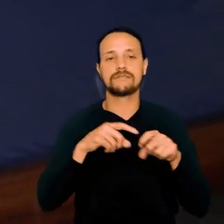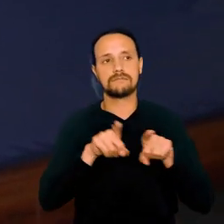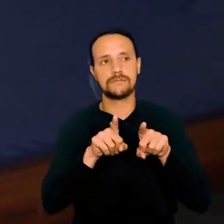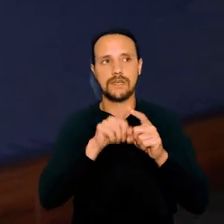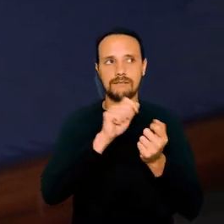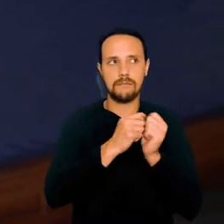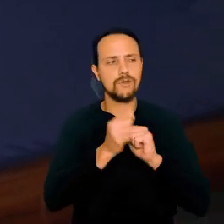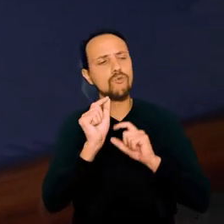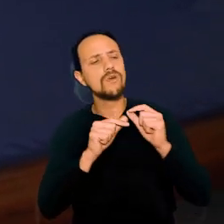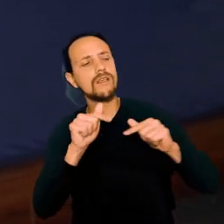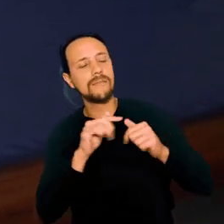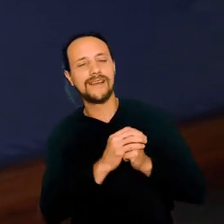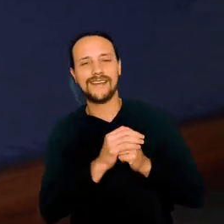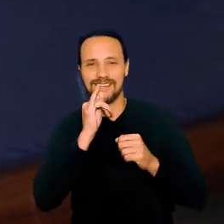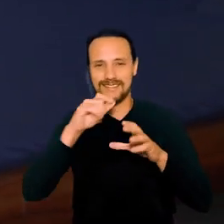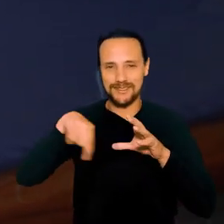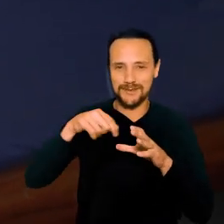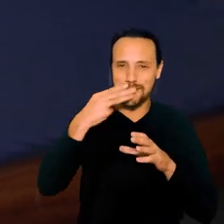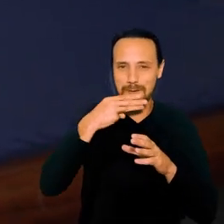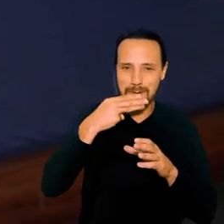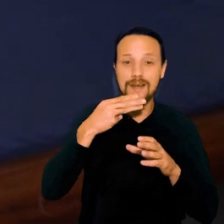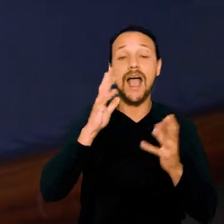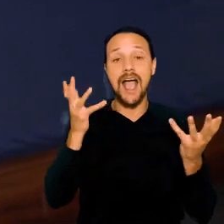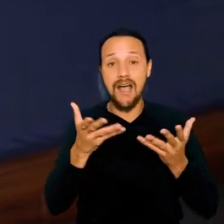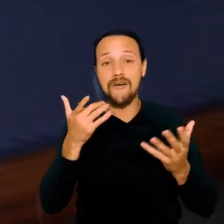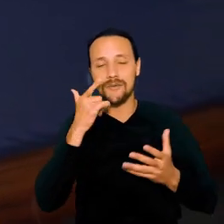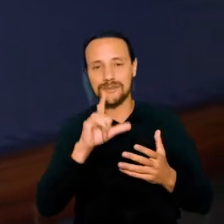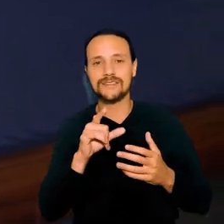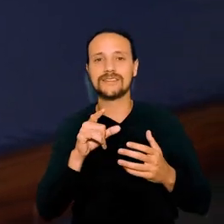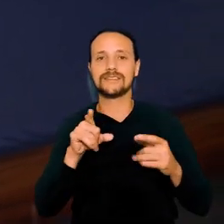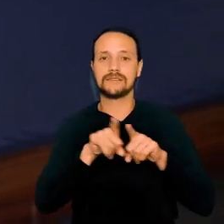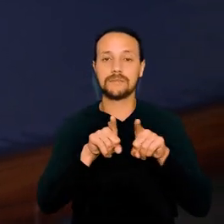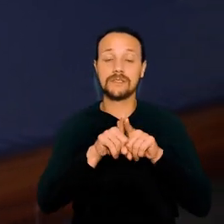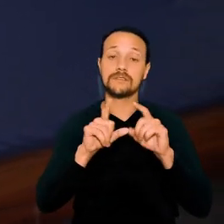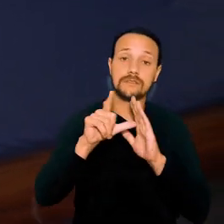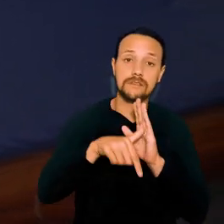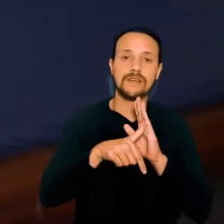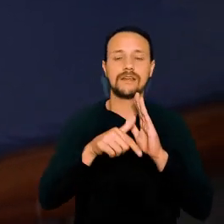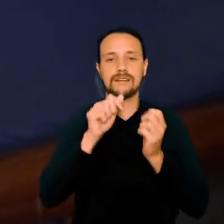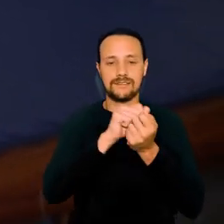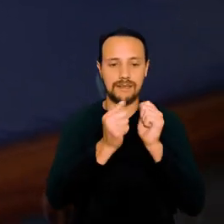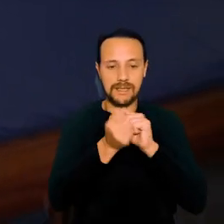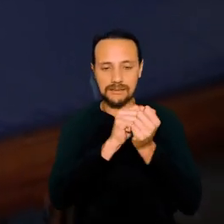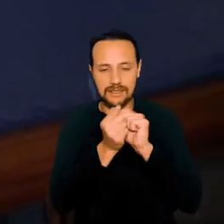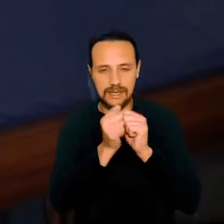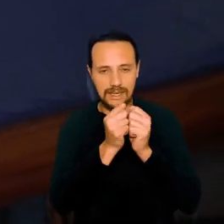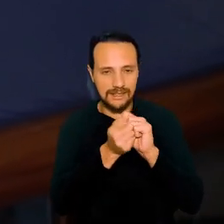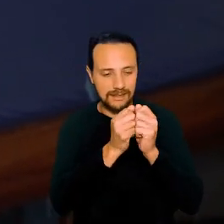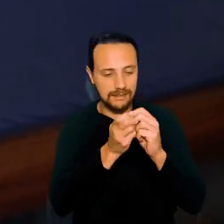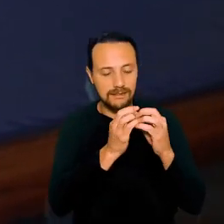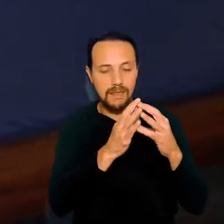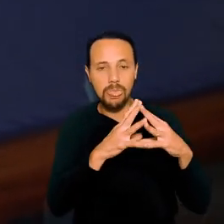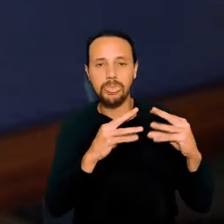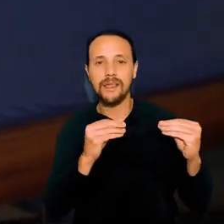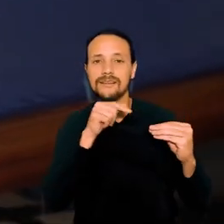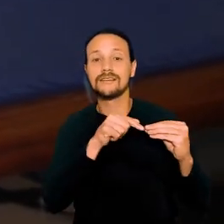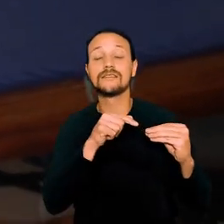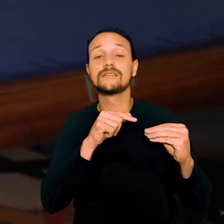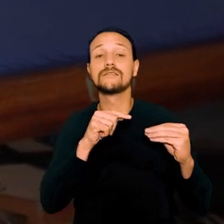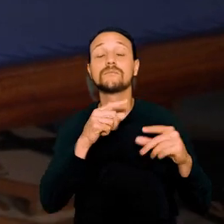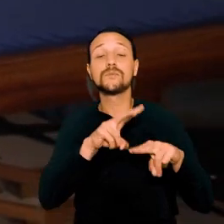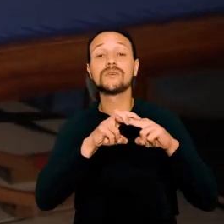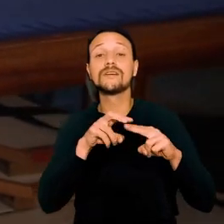para ajudar. E como é que a gente ajuda nesse sentido? Nós adaptamos, fazemos as adaptações que